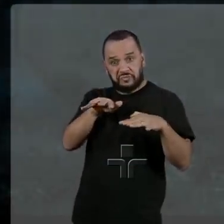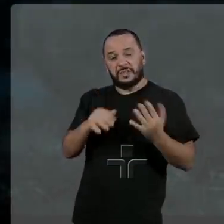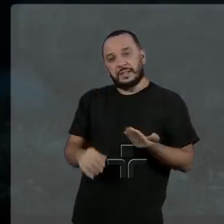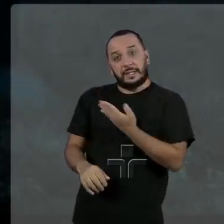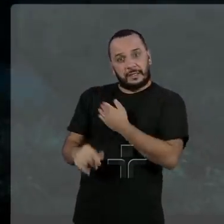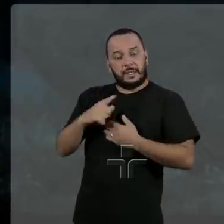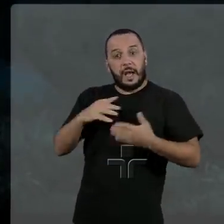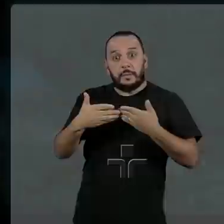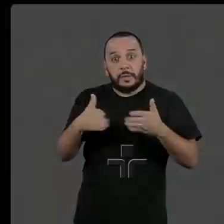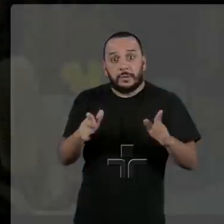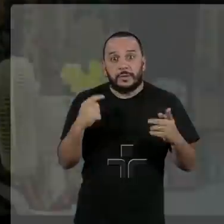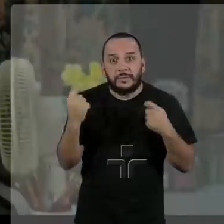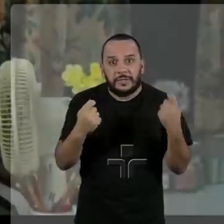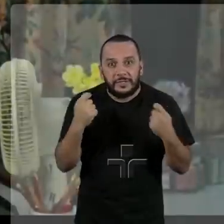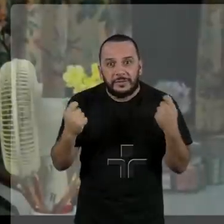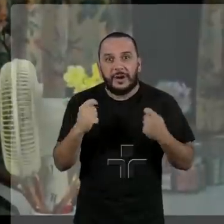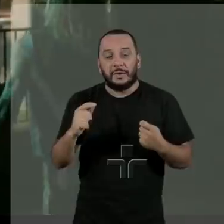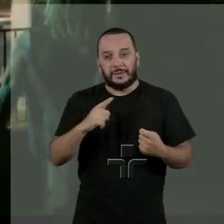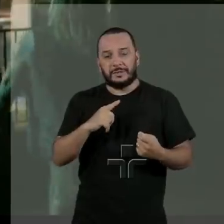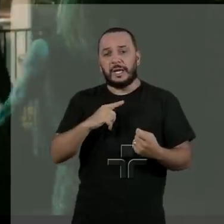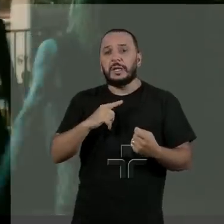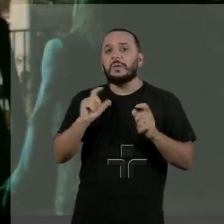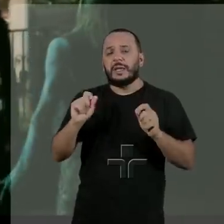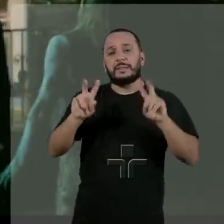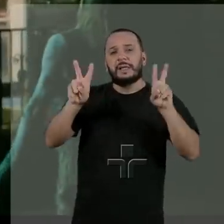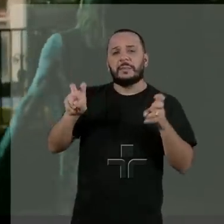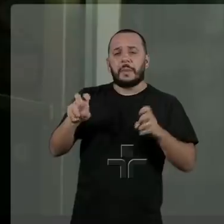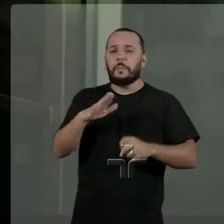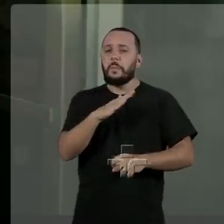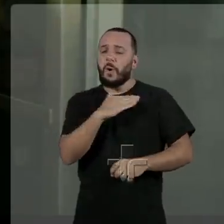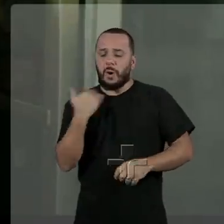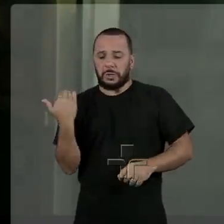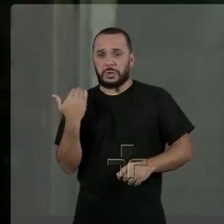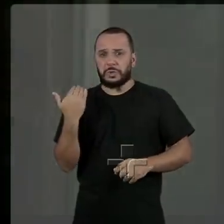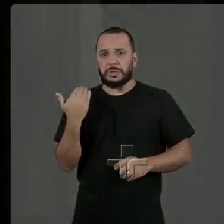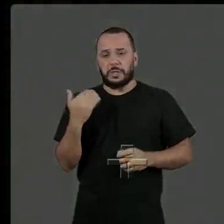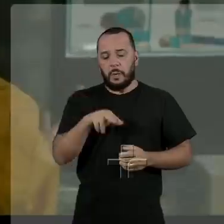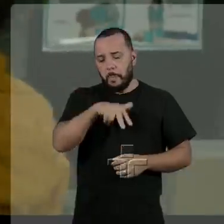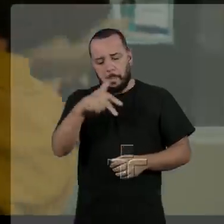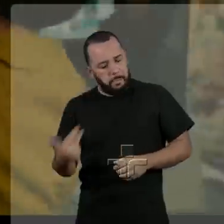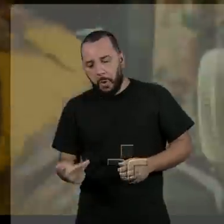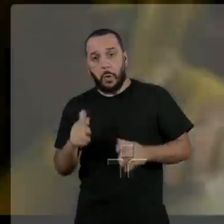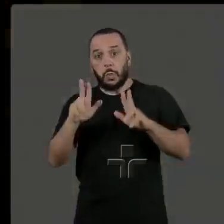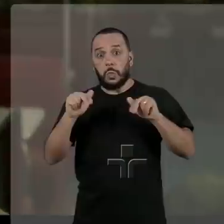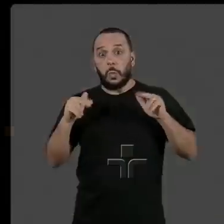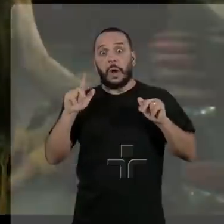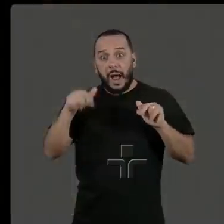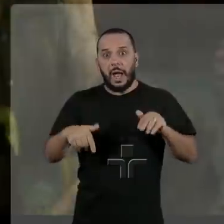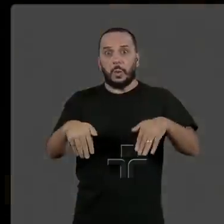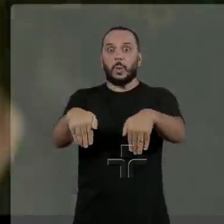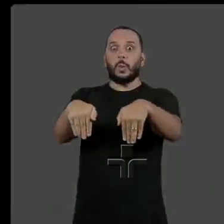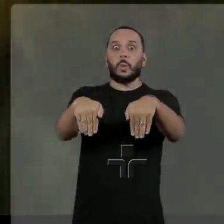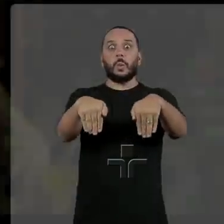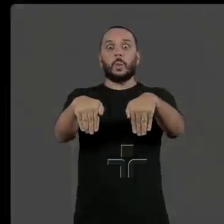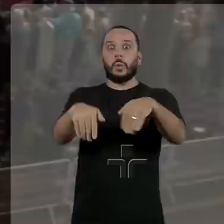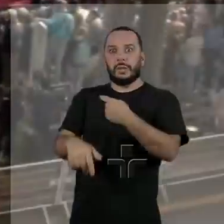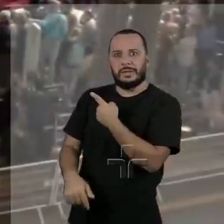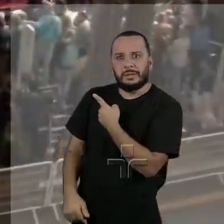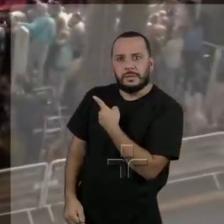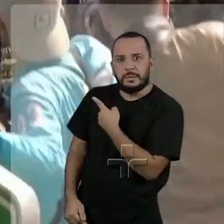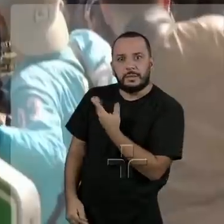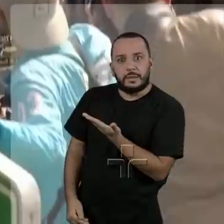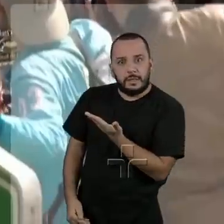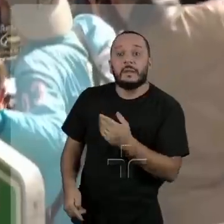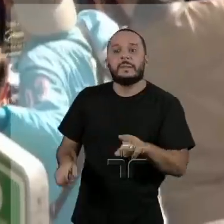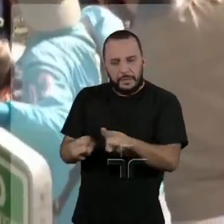A abertura do festival foi com Os Mortos Não Morrem, uma comédia sobre zumbis do americano Jim Jarmusch.